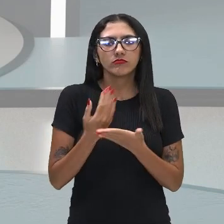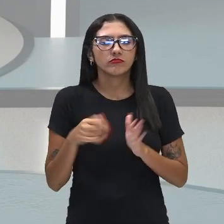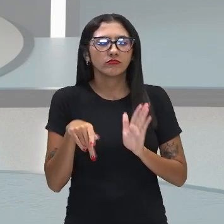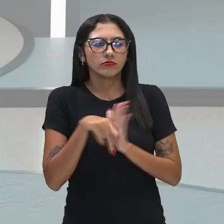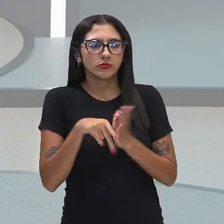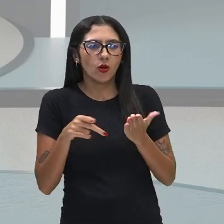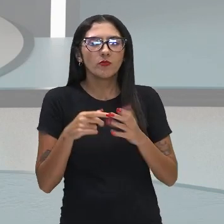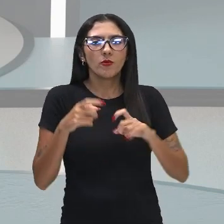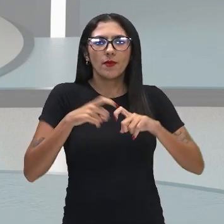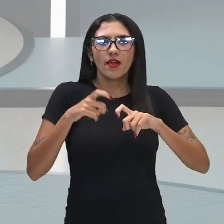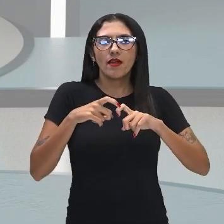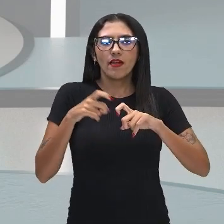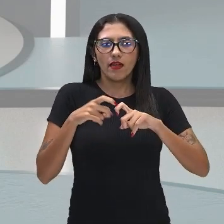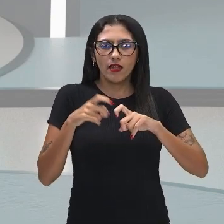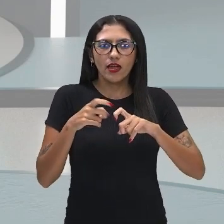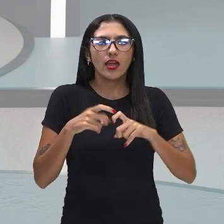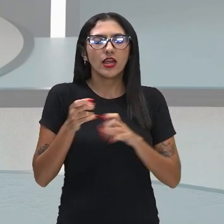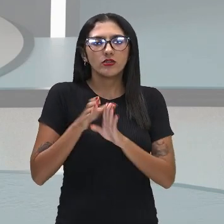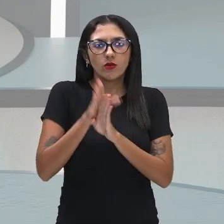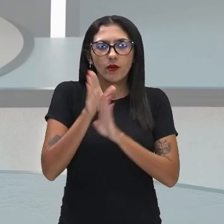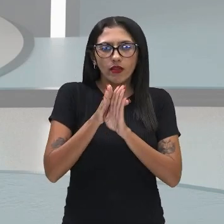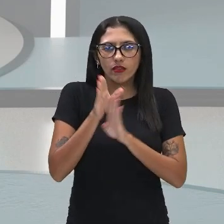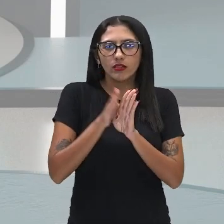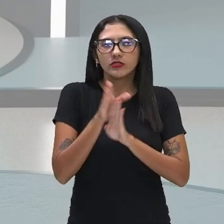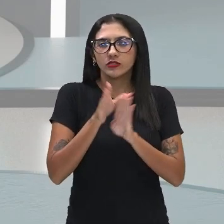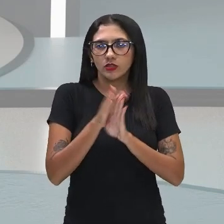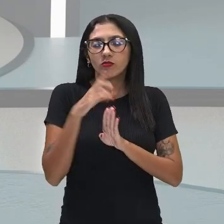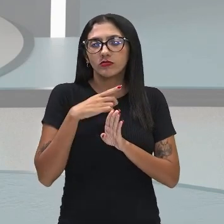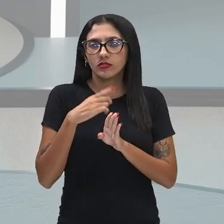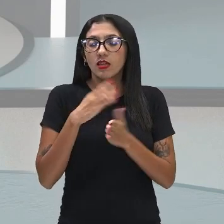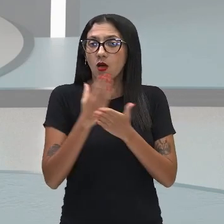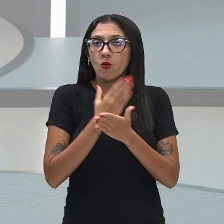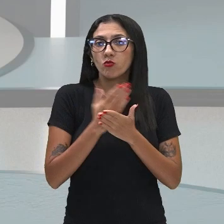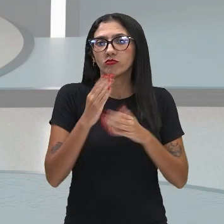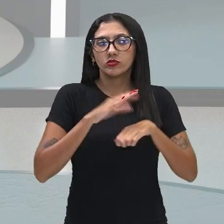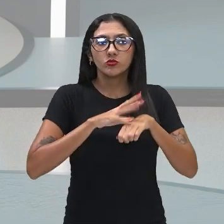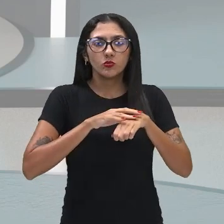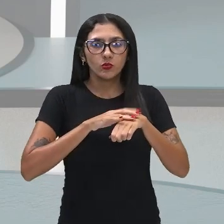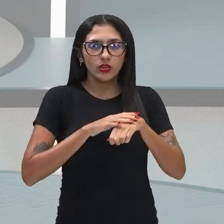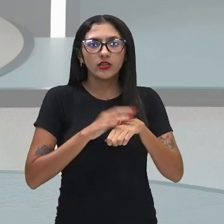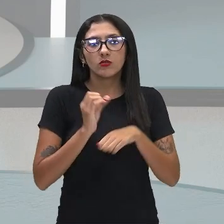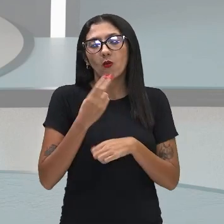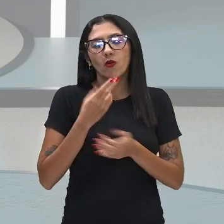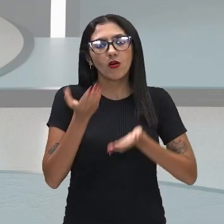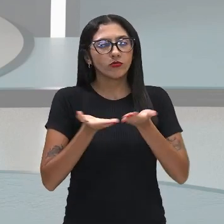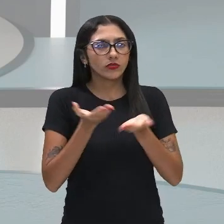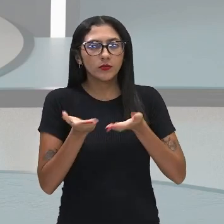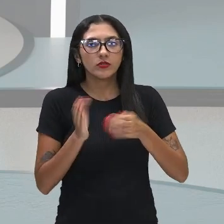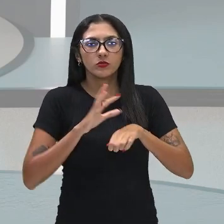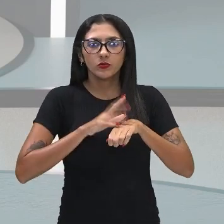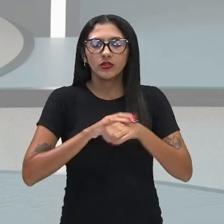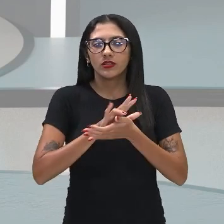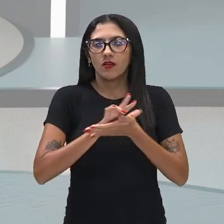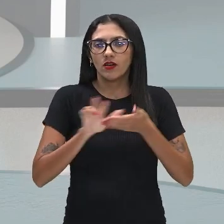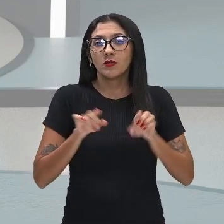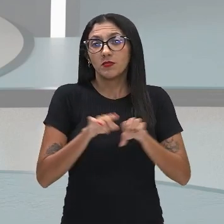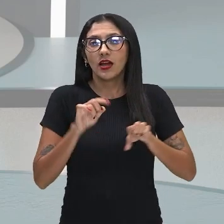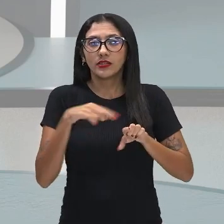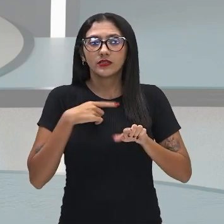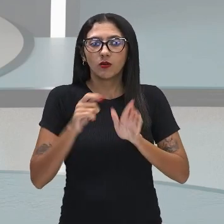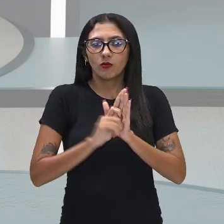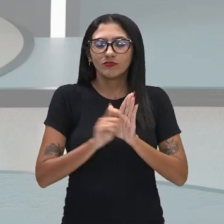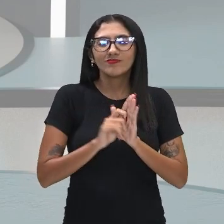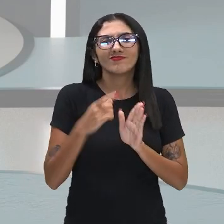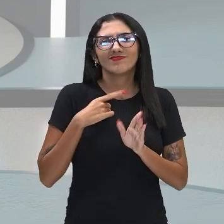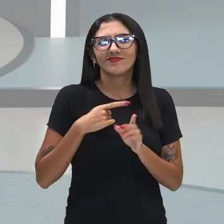ali, por questões ali utilizadas em algum caso de alguma doença. Mas mesmo assim, é algo muito